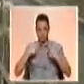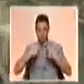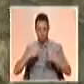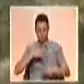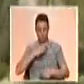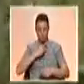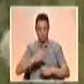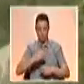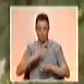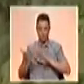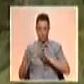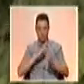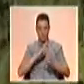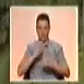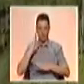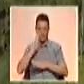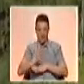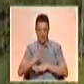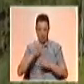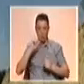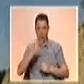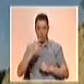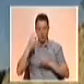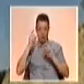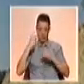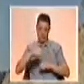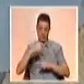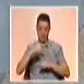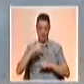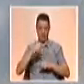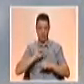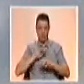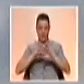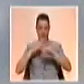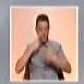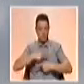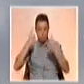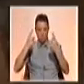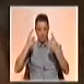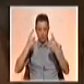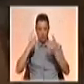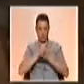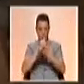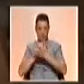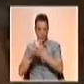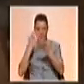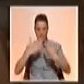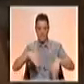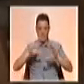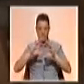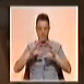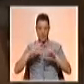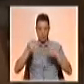mundo restringe-se ao consumo direto, ou seja, aquela que utilizamos da rede pública de abastecimento. No entanto, o